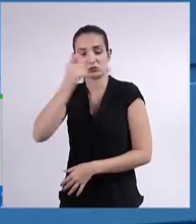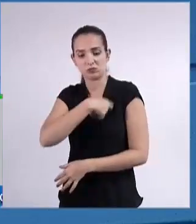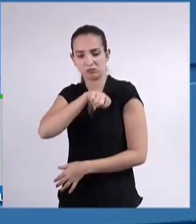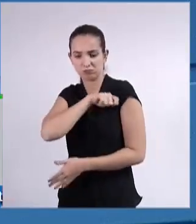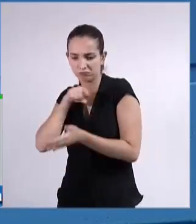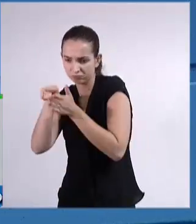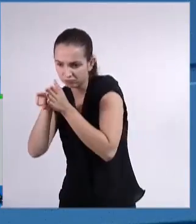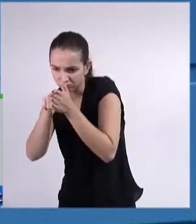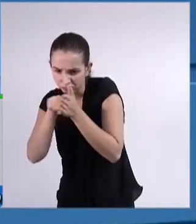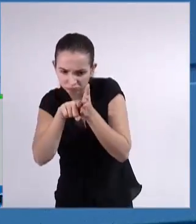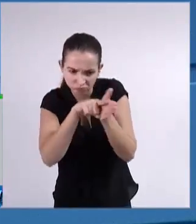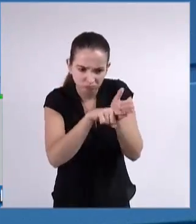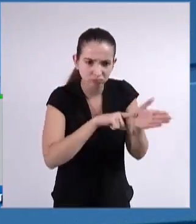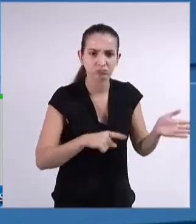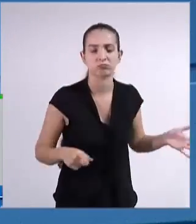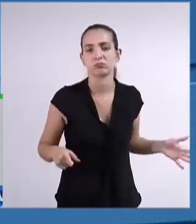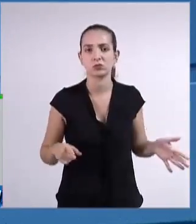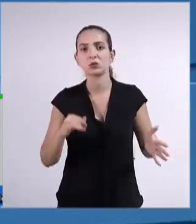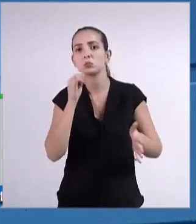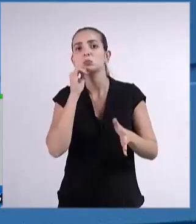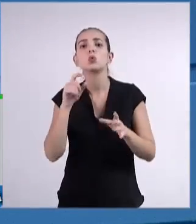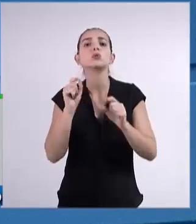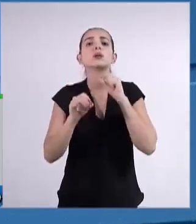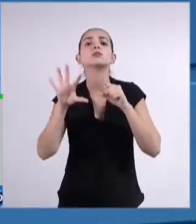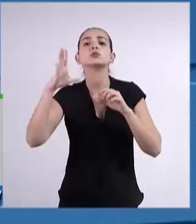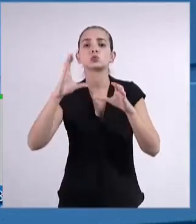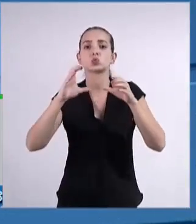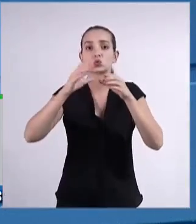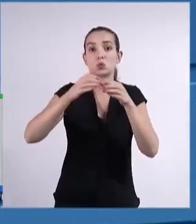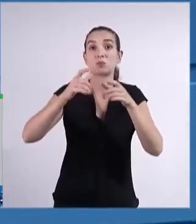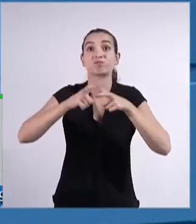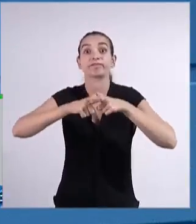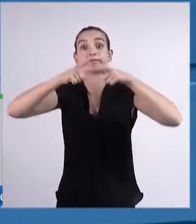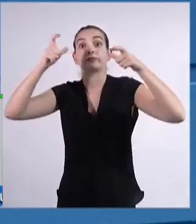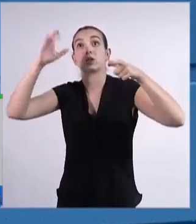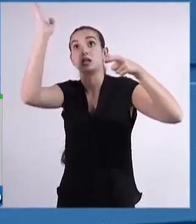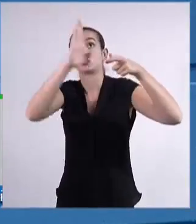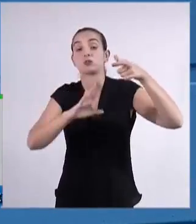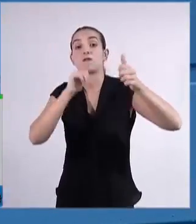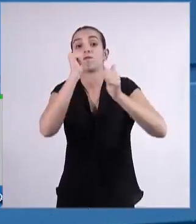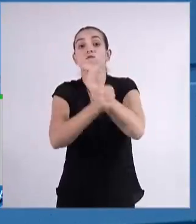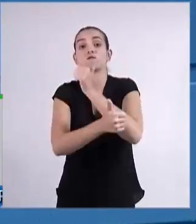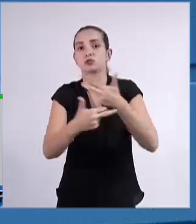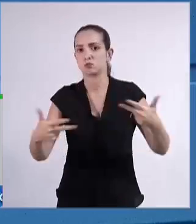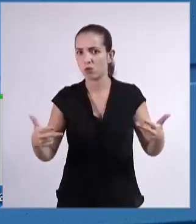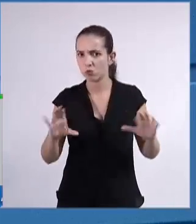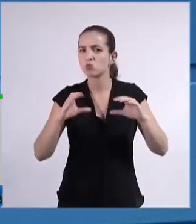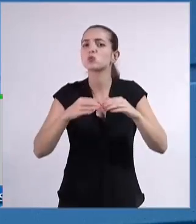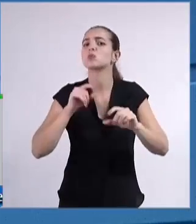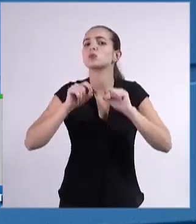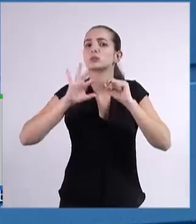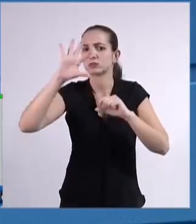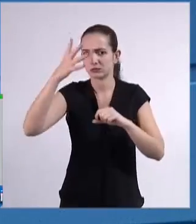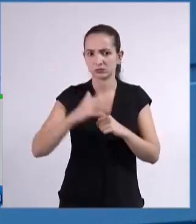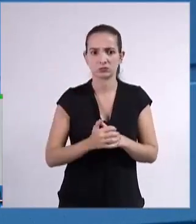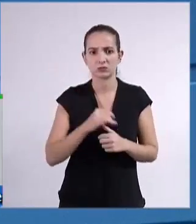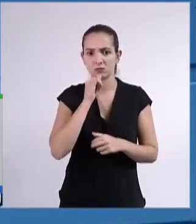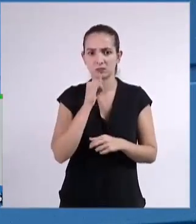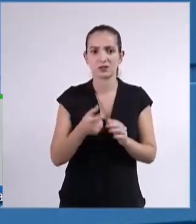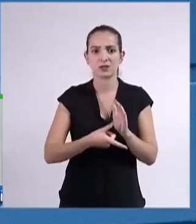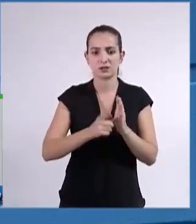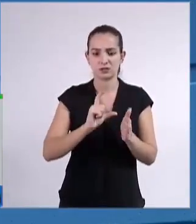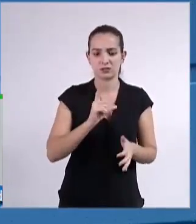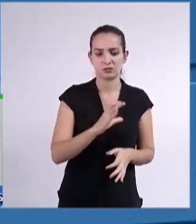as federações? Então, eu parabenizo pela iniciativa, acho que até de repente, antes da CPI,